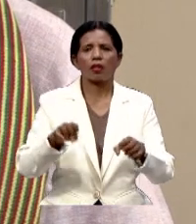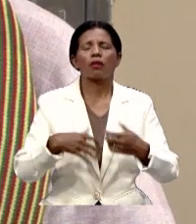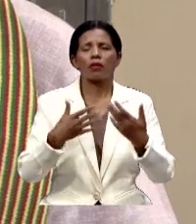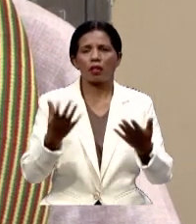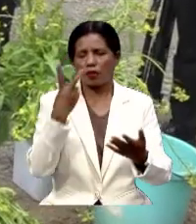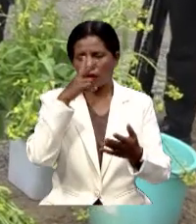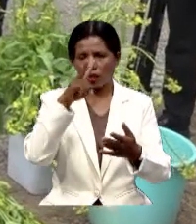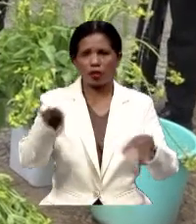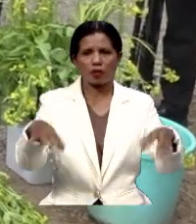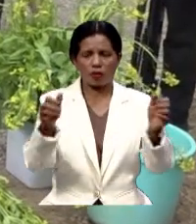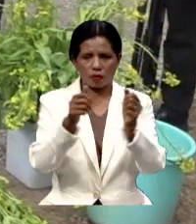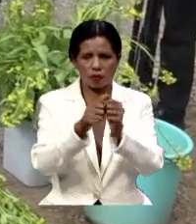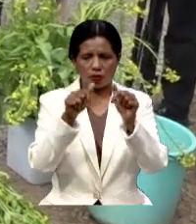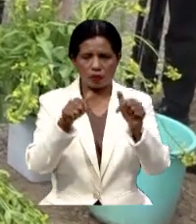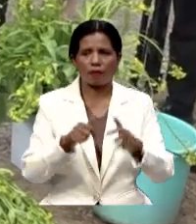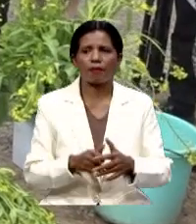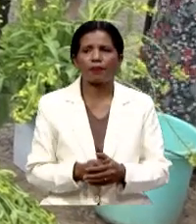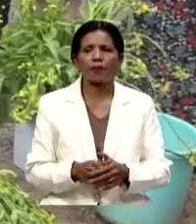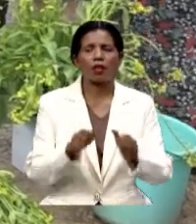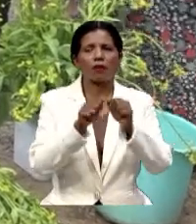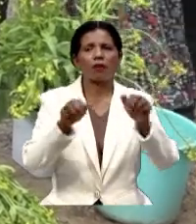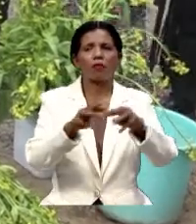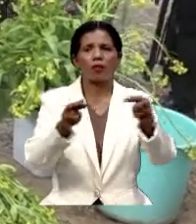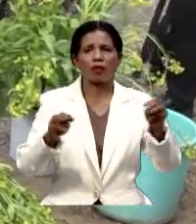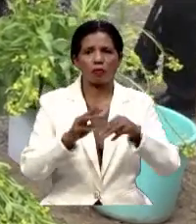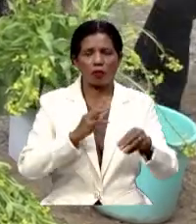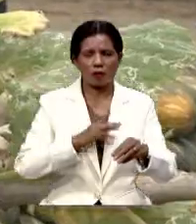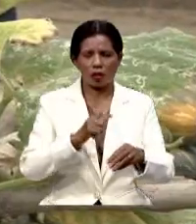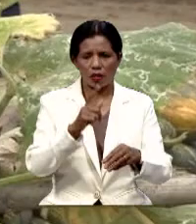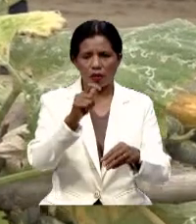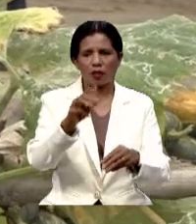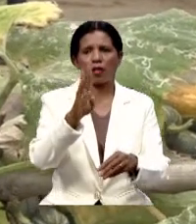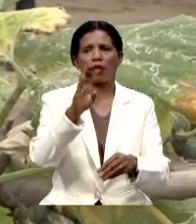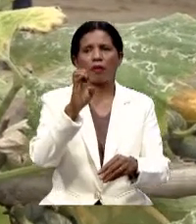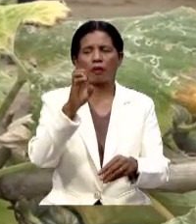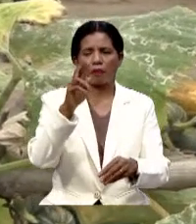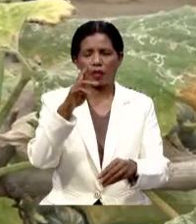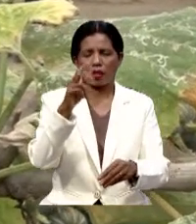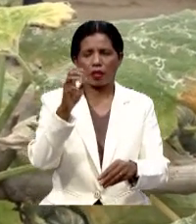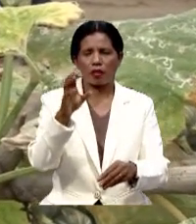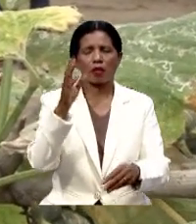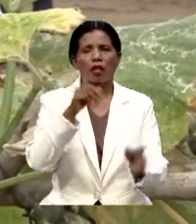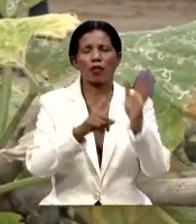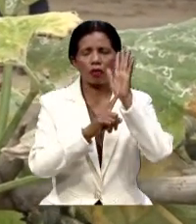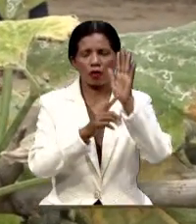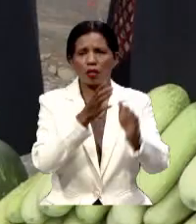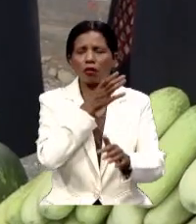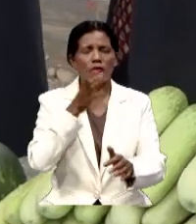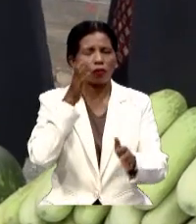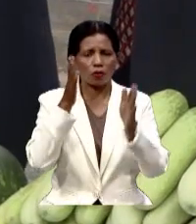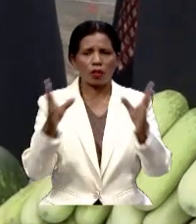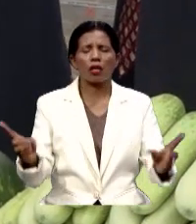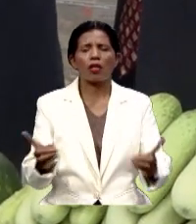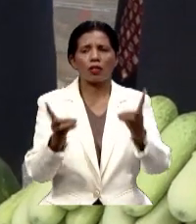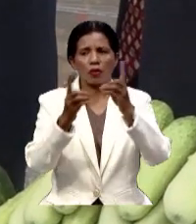ba cooperação nidane. Administrador município Manatuto Bernardo Lopes o problema nebe agricultor Sira enfrenta durante